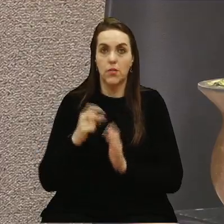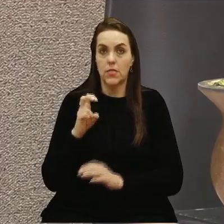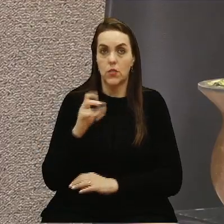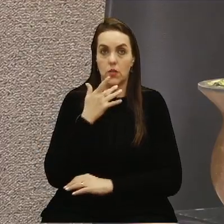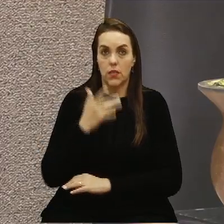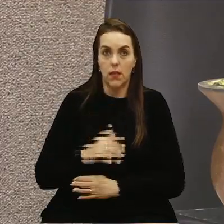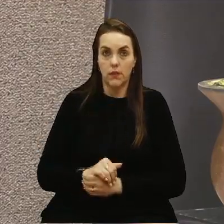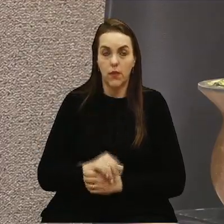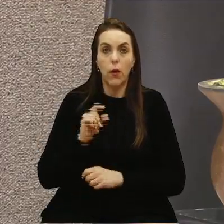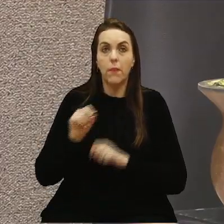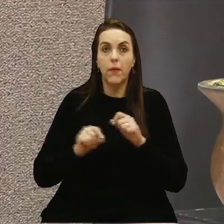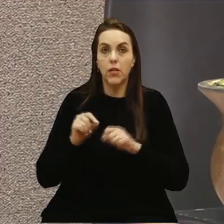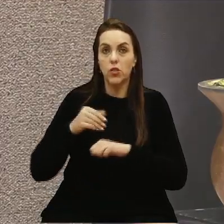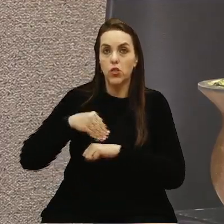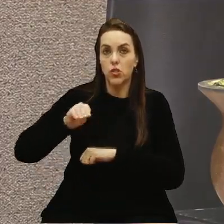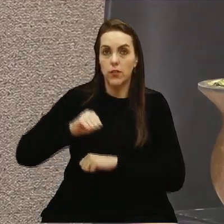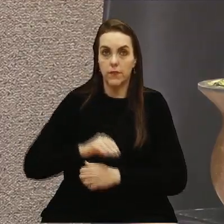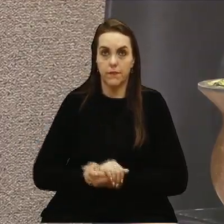minha sugestão?